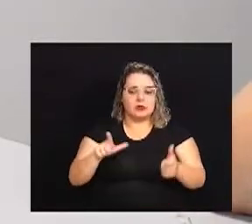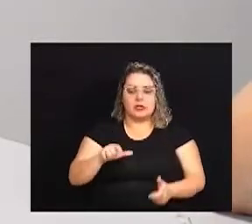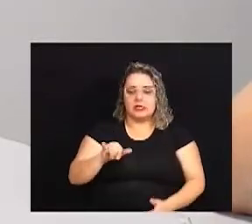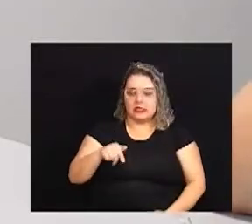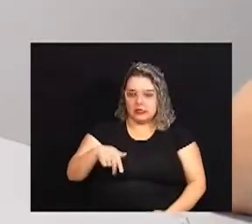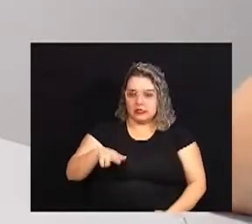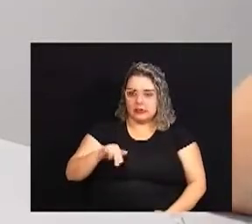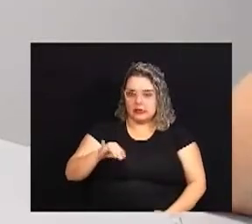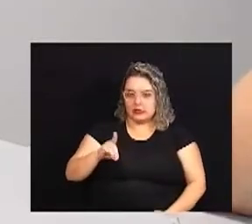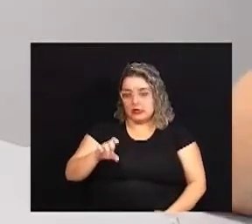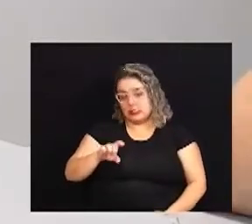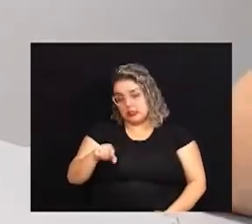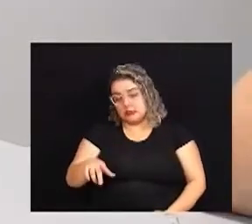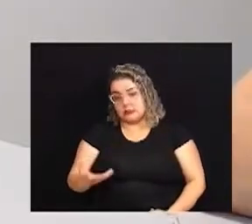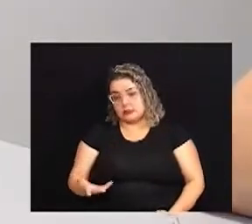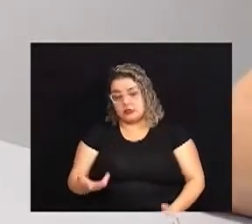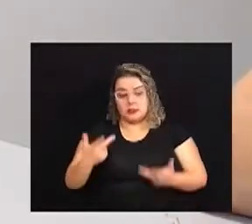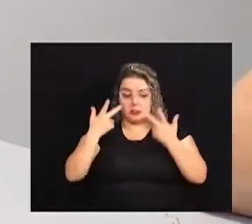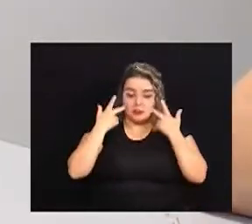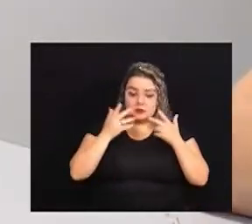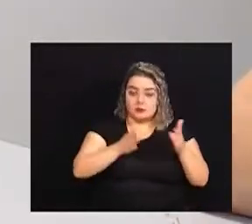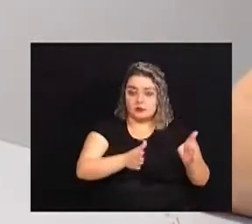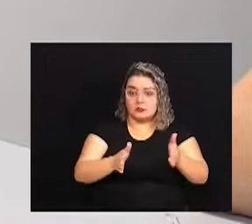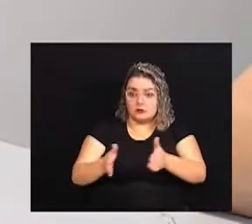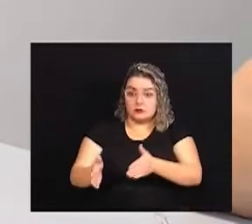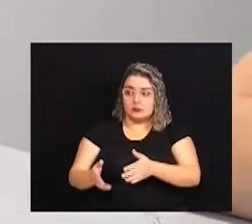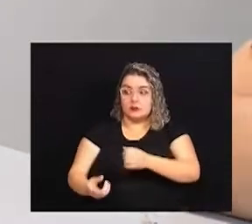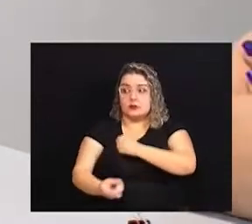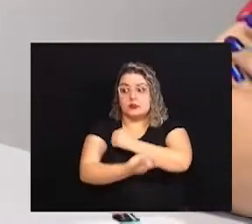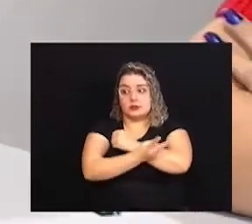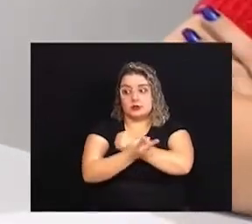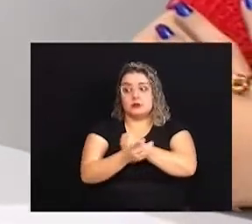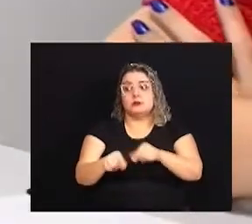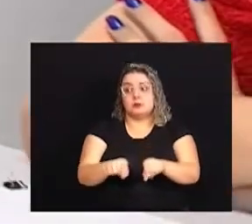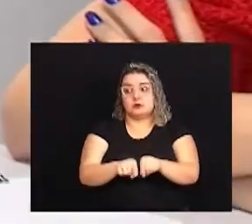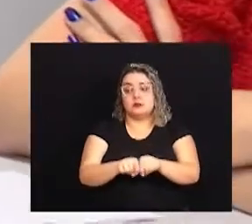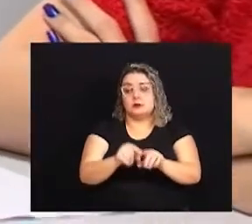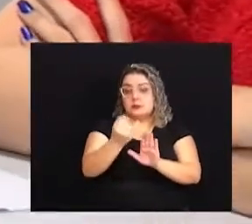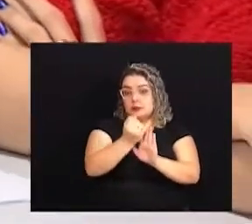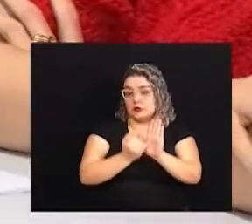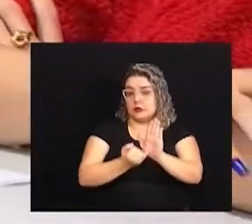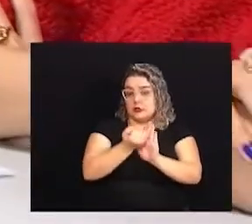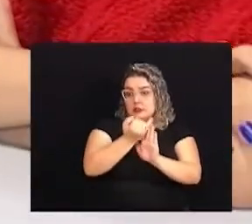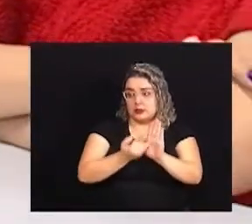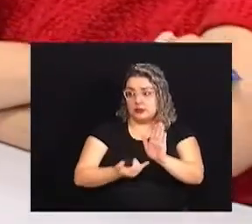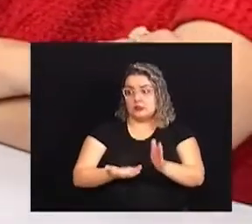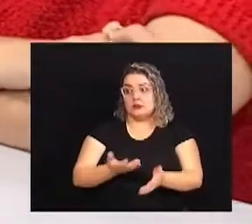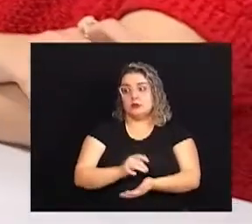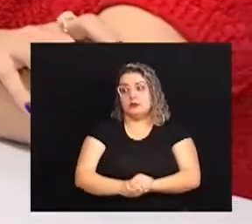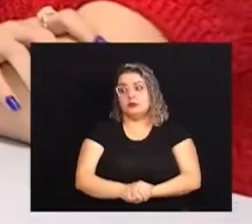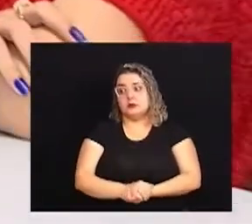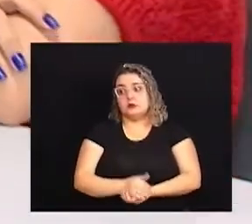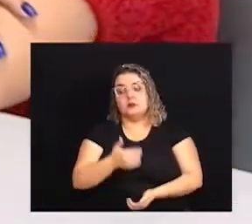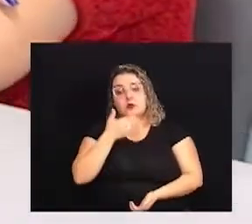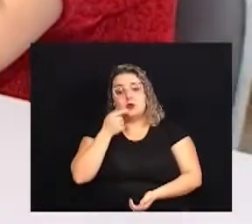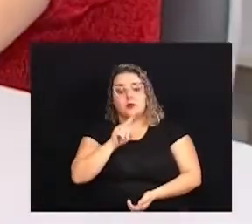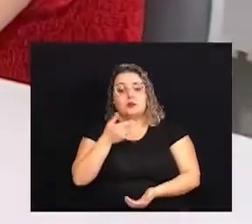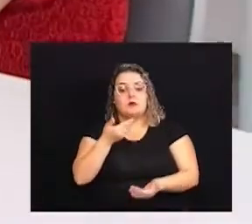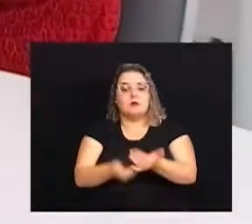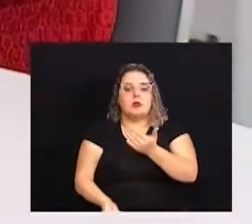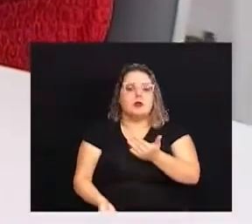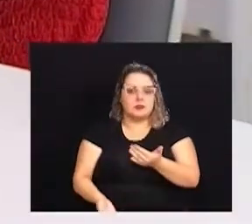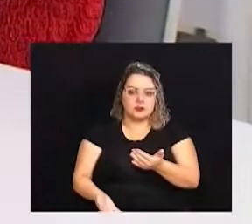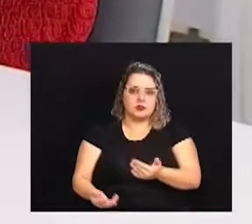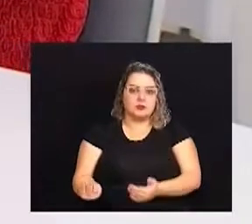liquidez e você, em situações normais, você pelo menos se protege também da inflação. O teu dinheiro, na melhor das hipóteses,